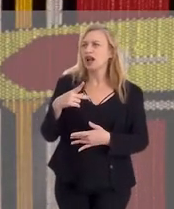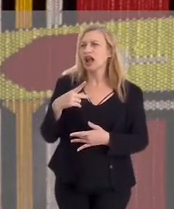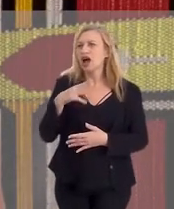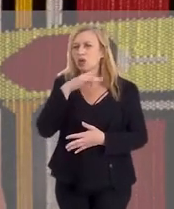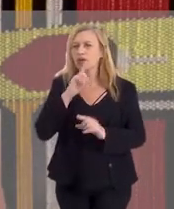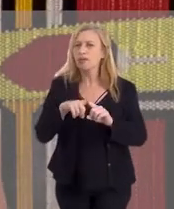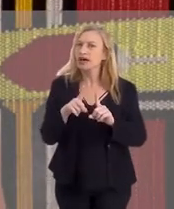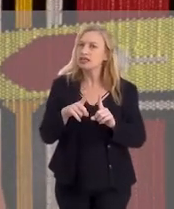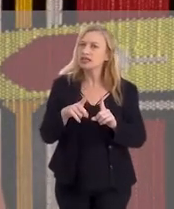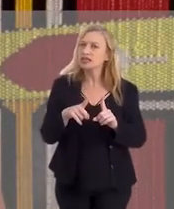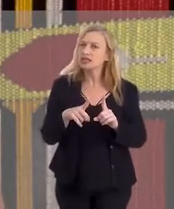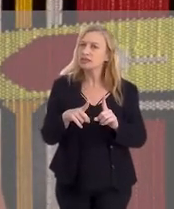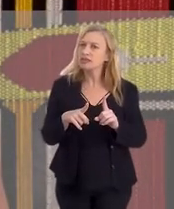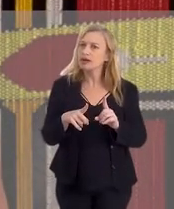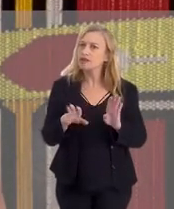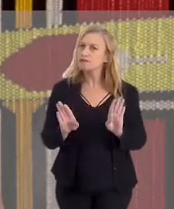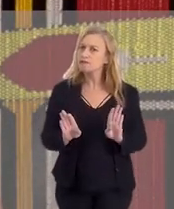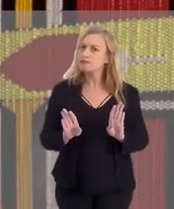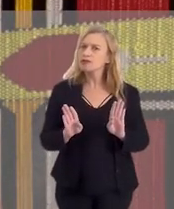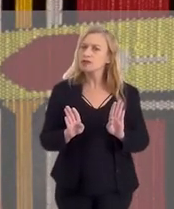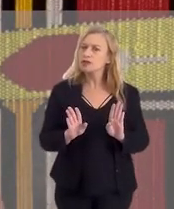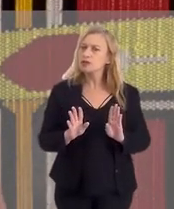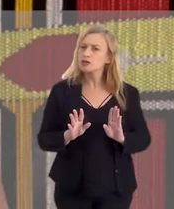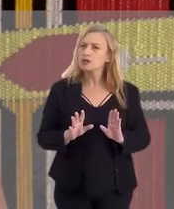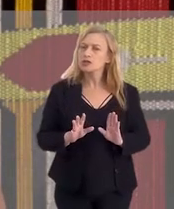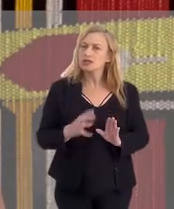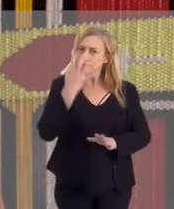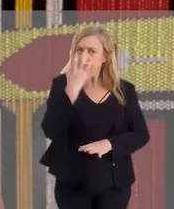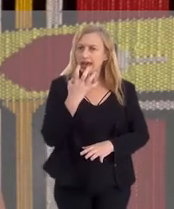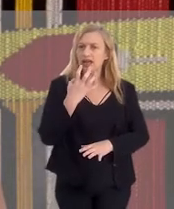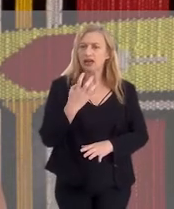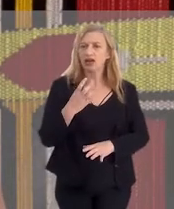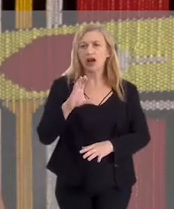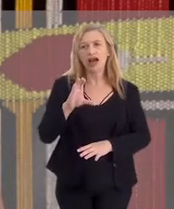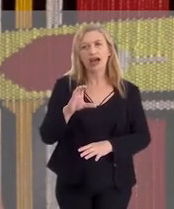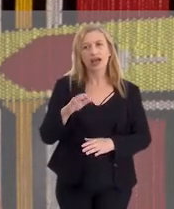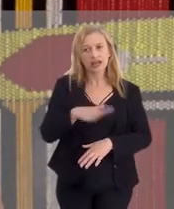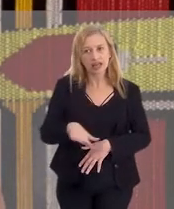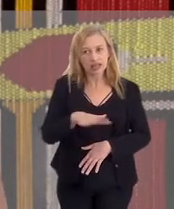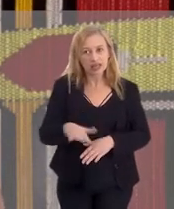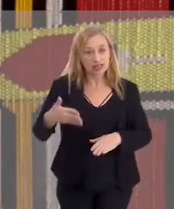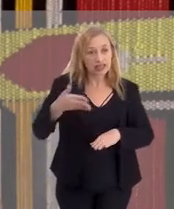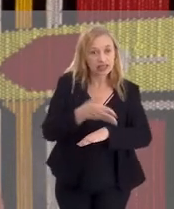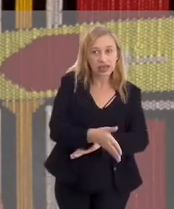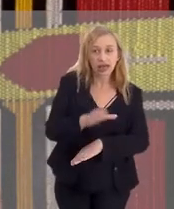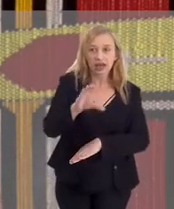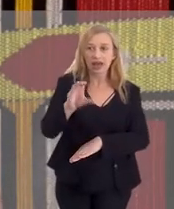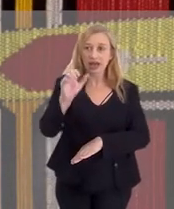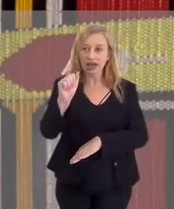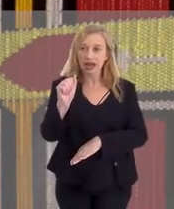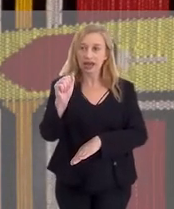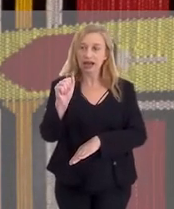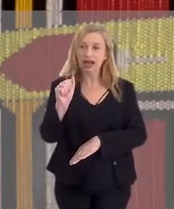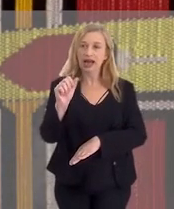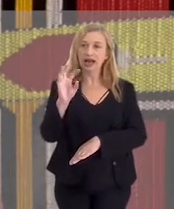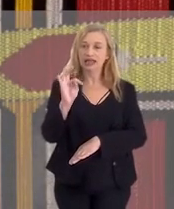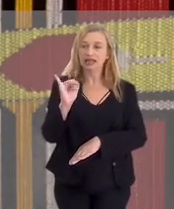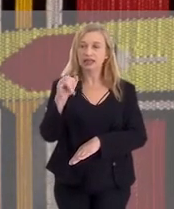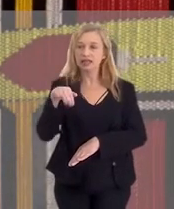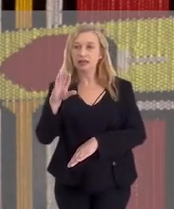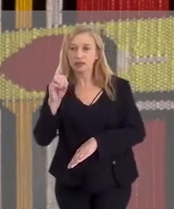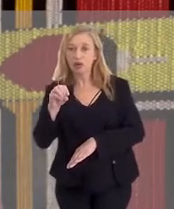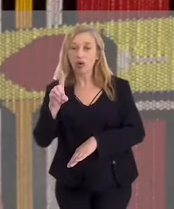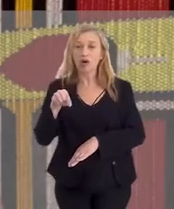vou dizer severas, mas elas são muito mais fechadas, né? Então, para uma criança adentrar o catimbó, ela vai ter que ficar um bom período longe